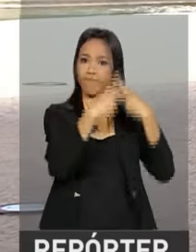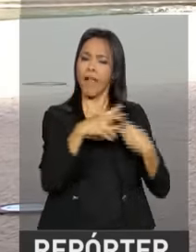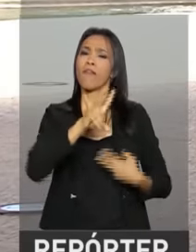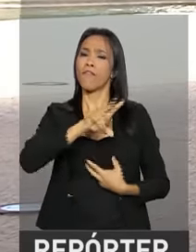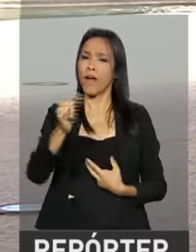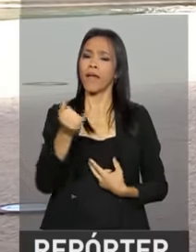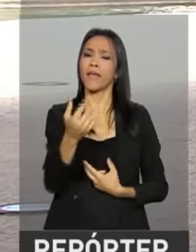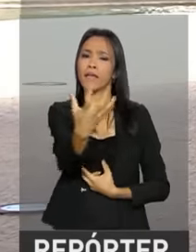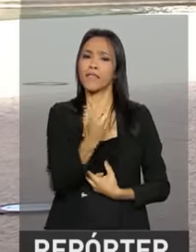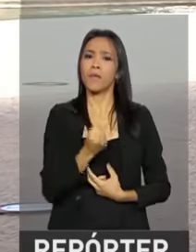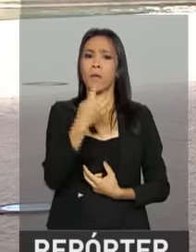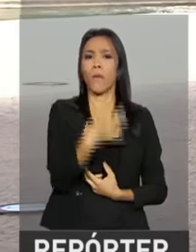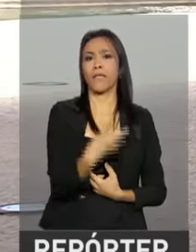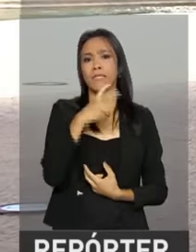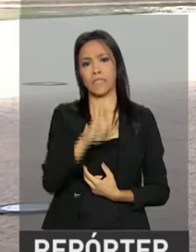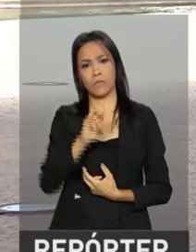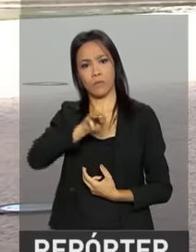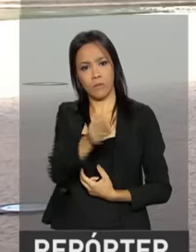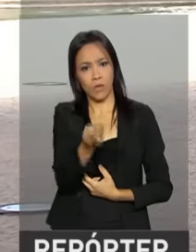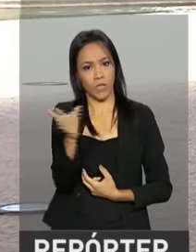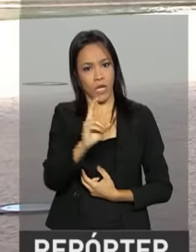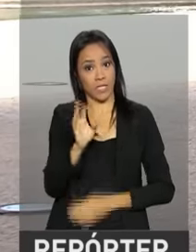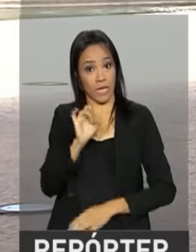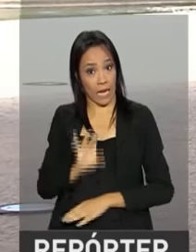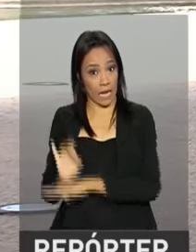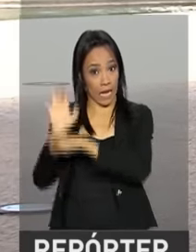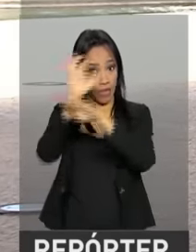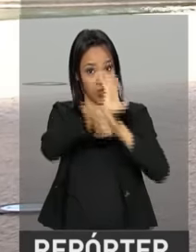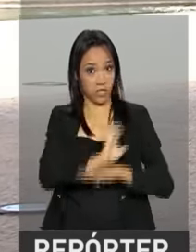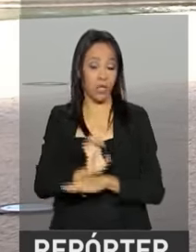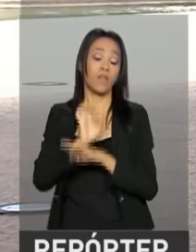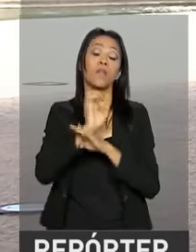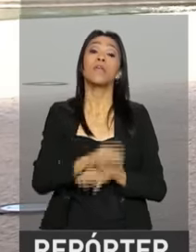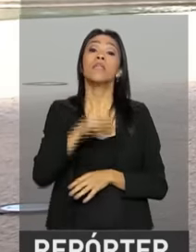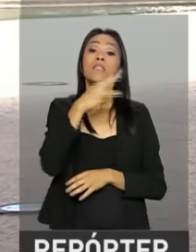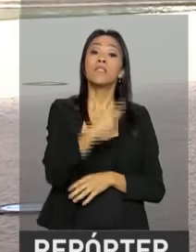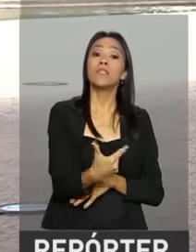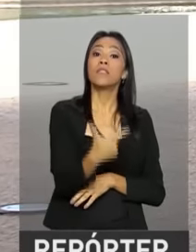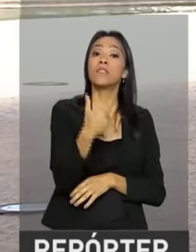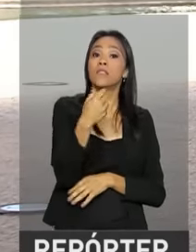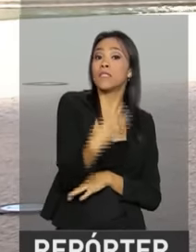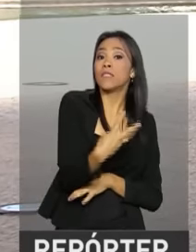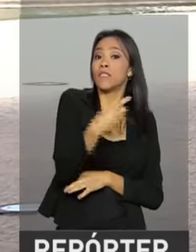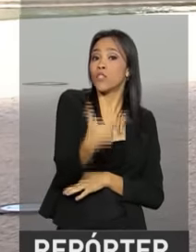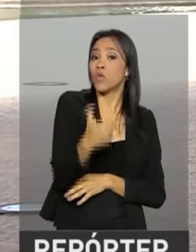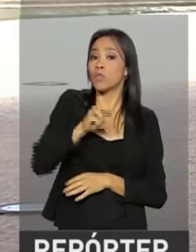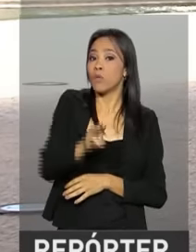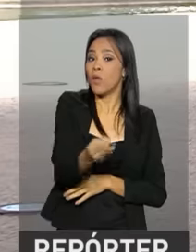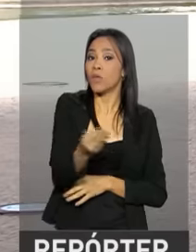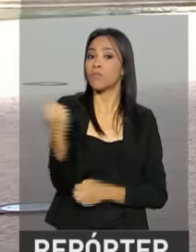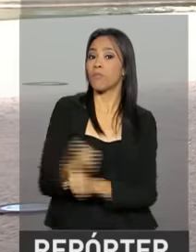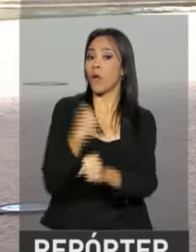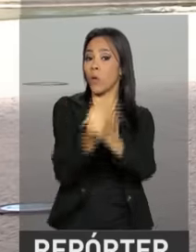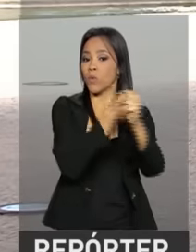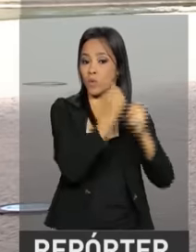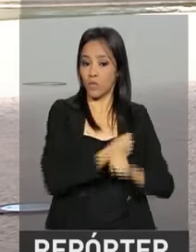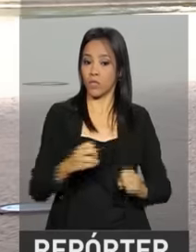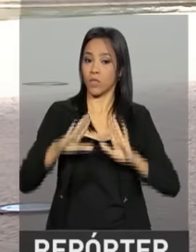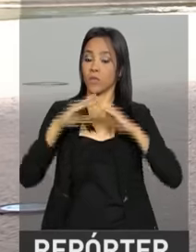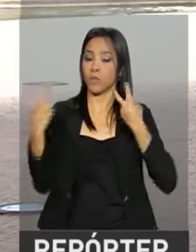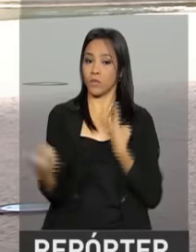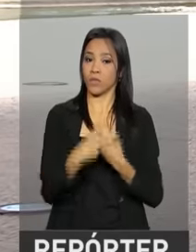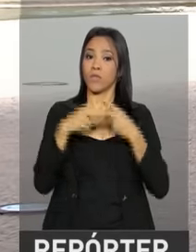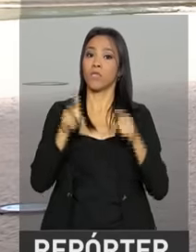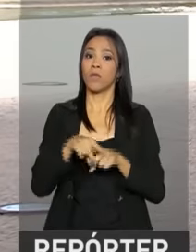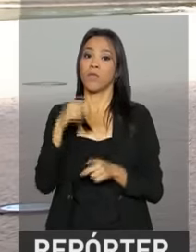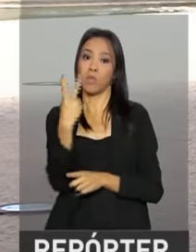45 milhões de reais sendo que desse dinheiro 32 milhões vão para construção de novos presídios e 2 mil e 12 milhões para